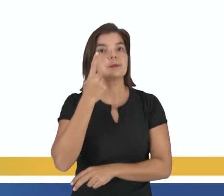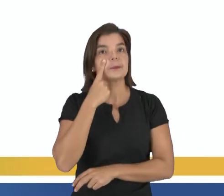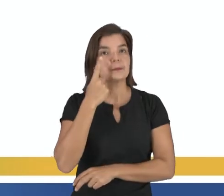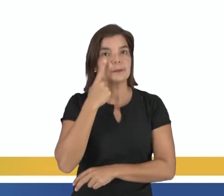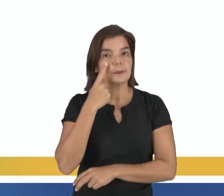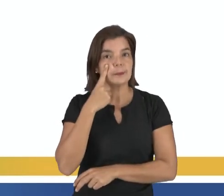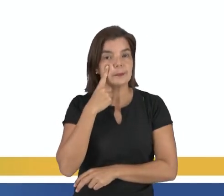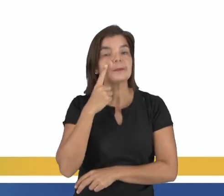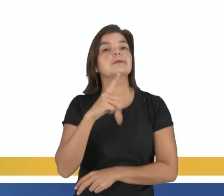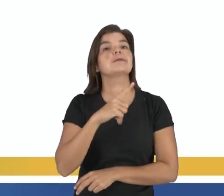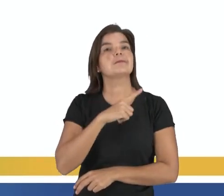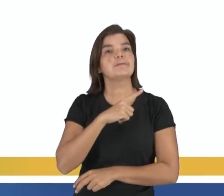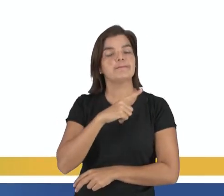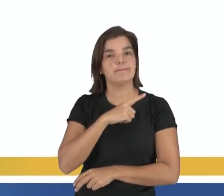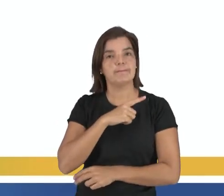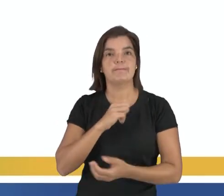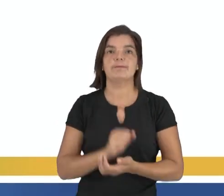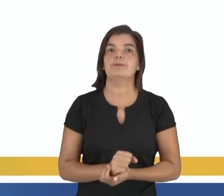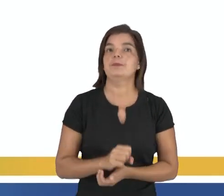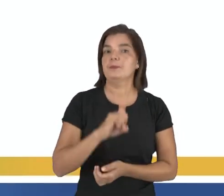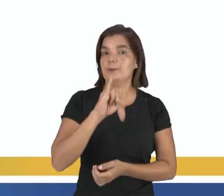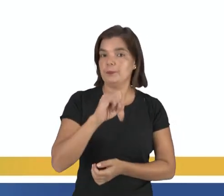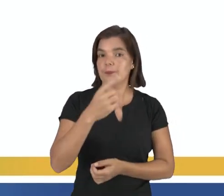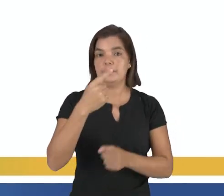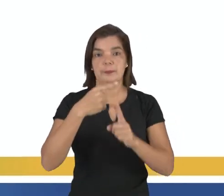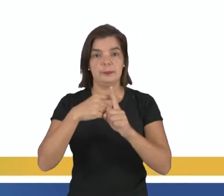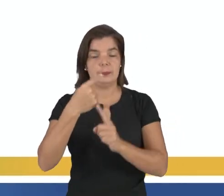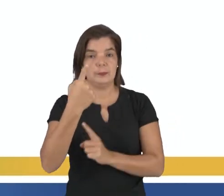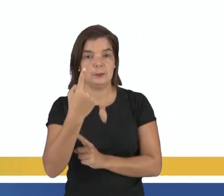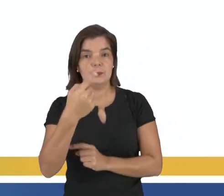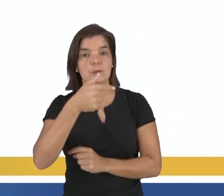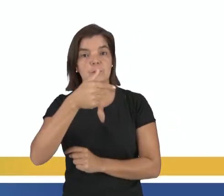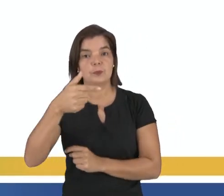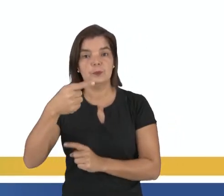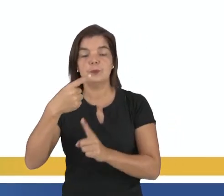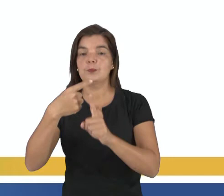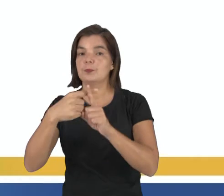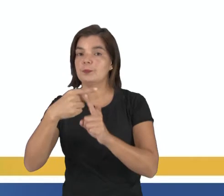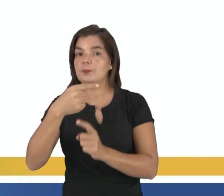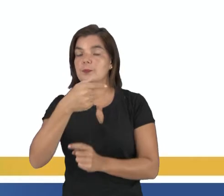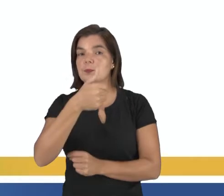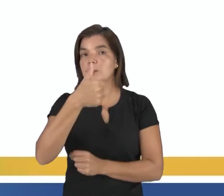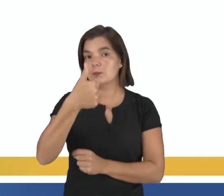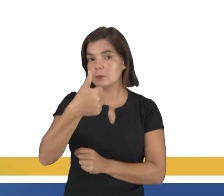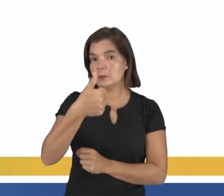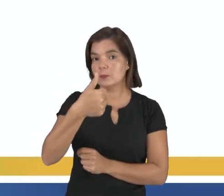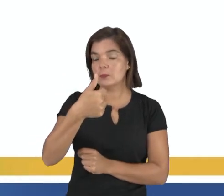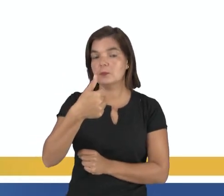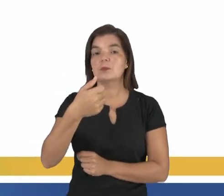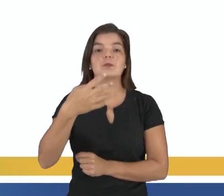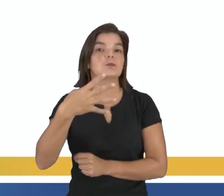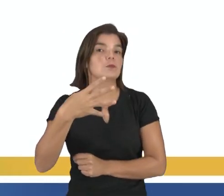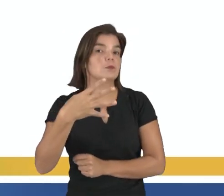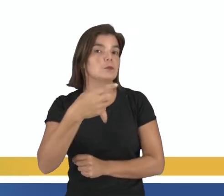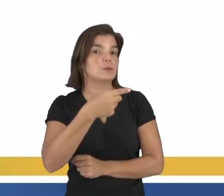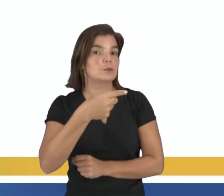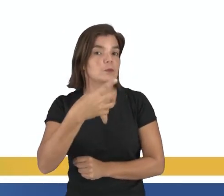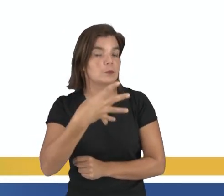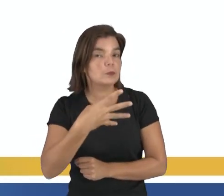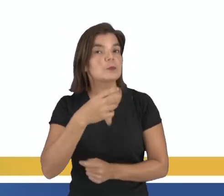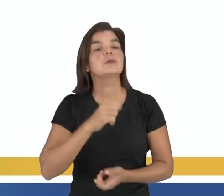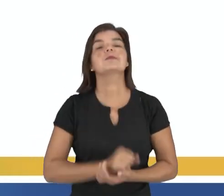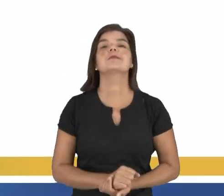NOx, a gente tem que colocar se é mais 1, se é menos 1, se é mais 4 ou se é